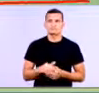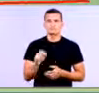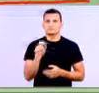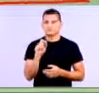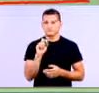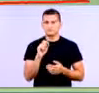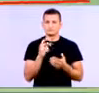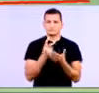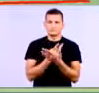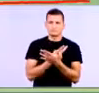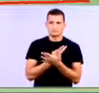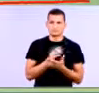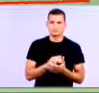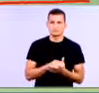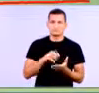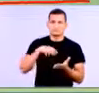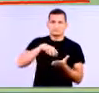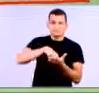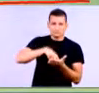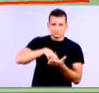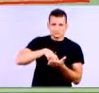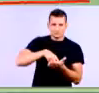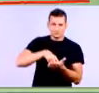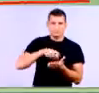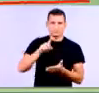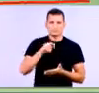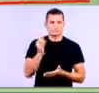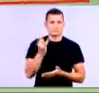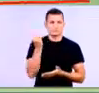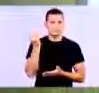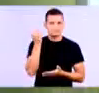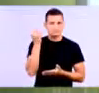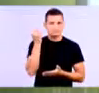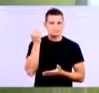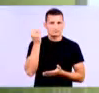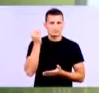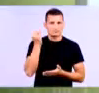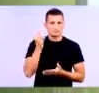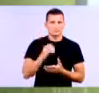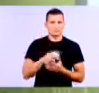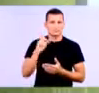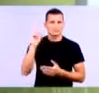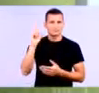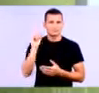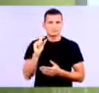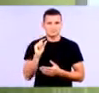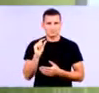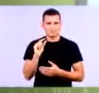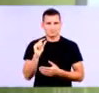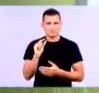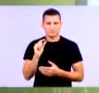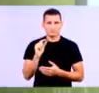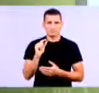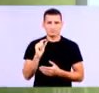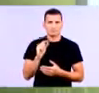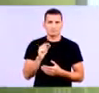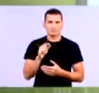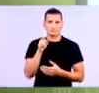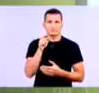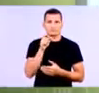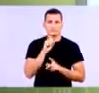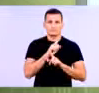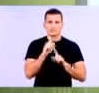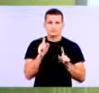acontecer? Essas penalidades, elas são importantes para realmente reduzir, inibir que você